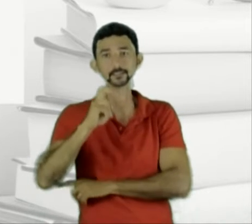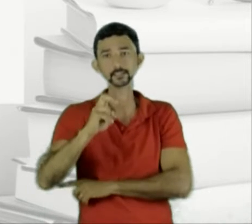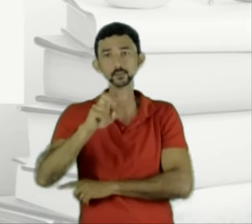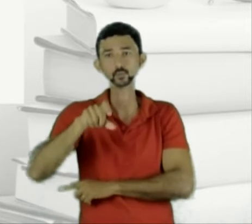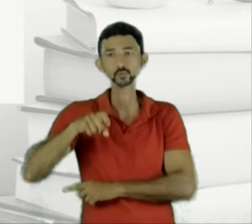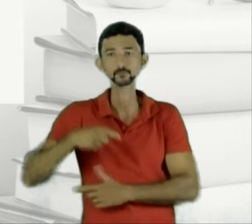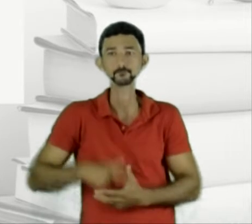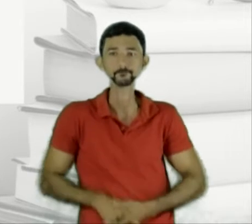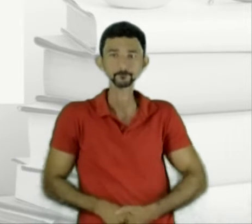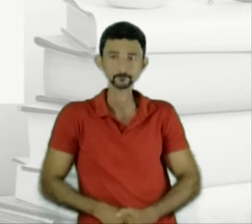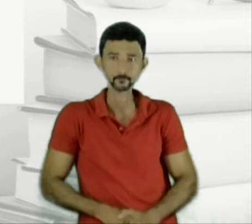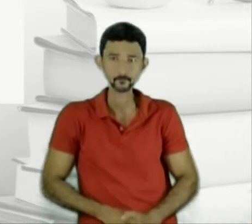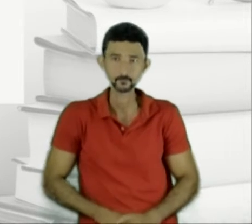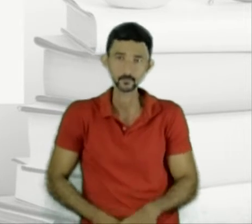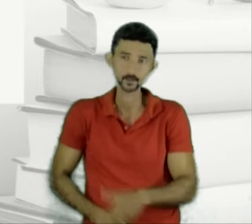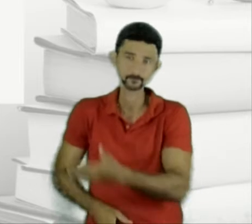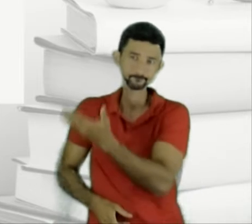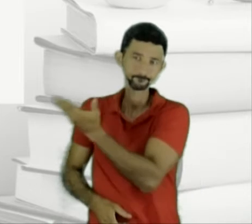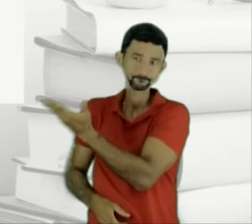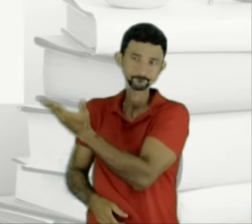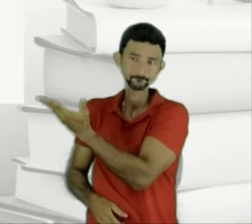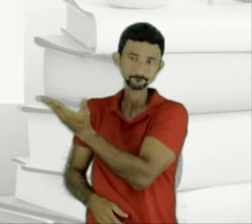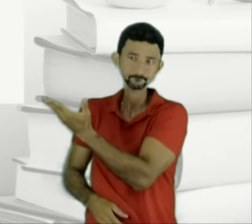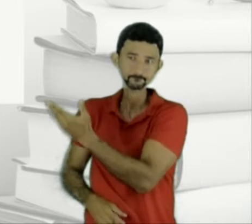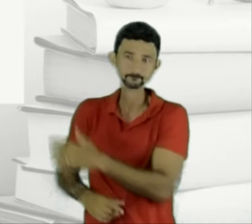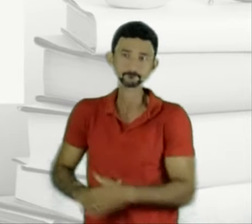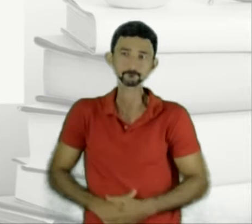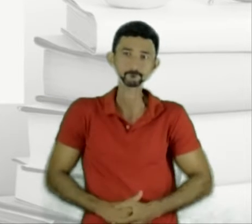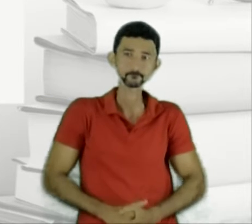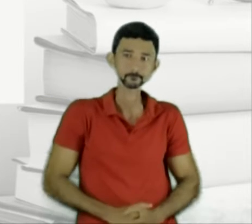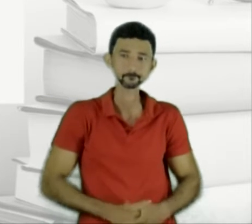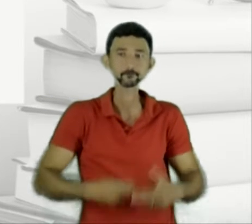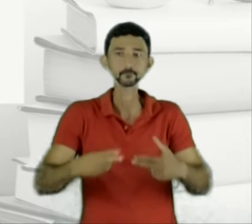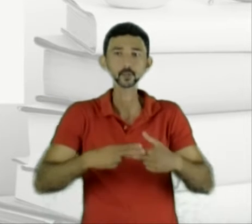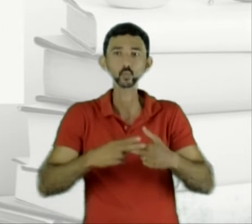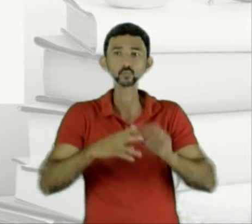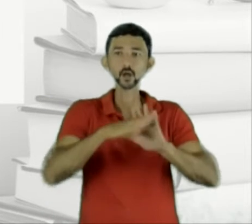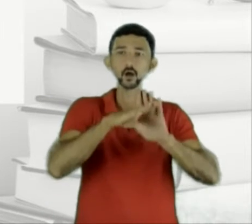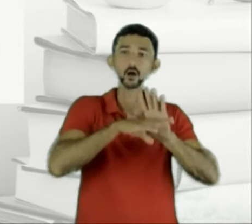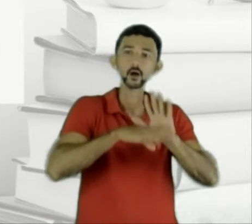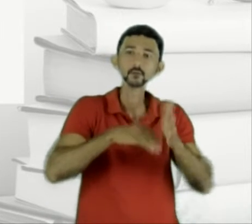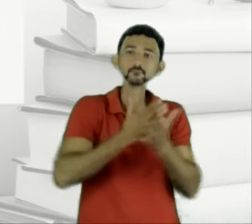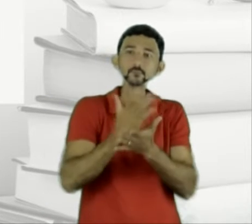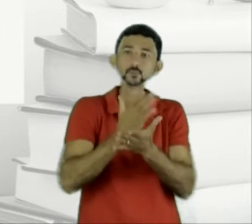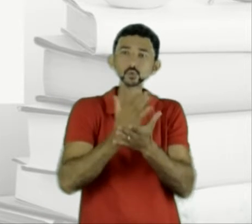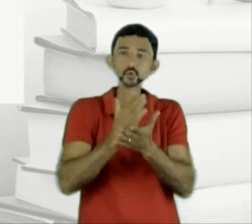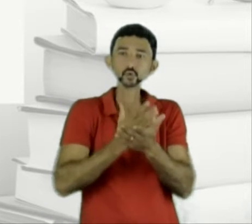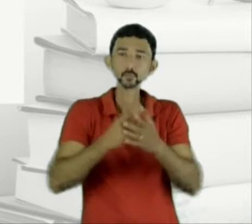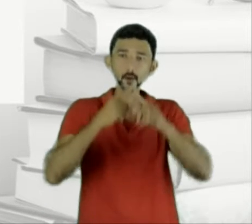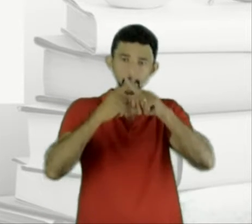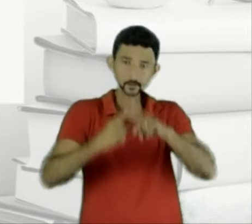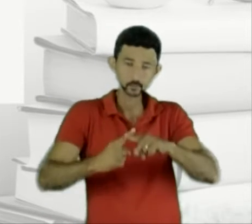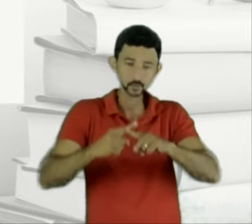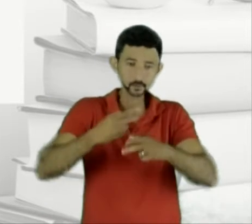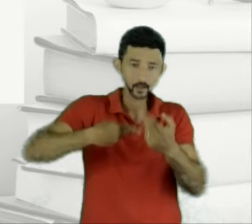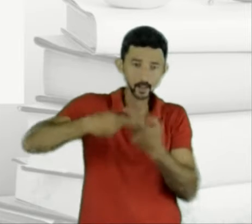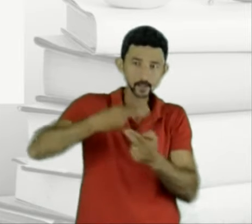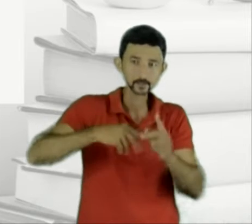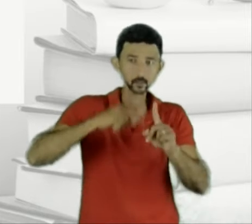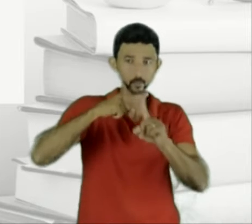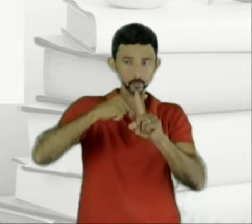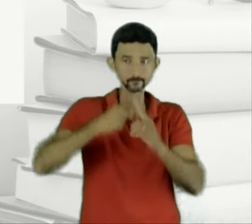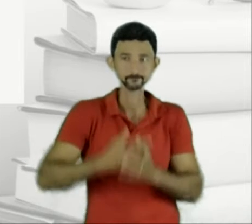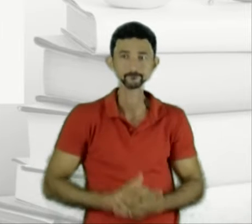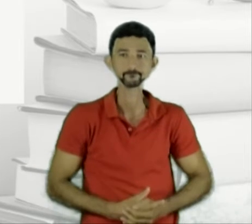maneiras. A segunda maneira, eu posso usar a propriedade distributiva da multiplicação em relação à